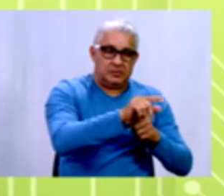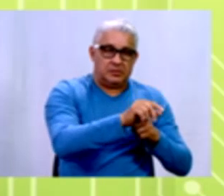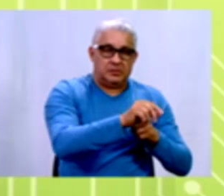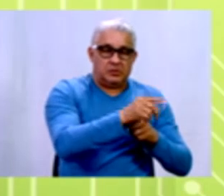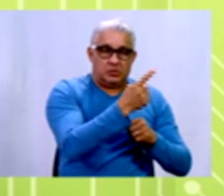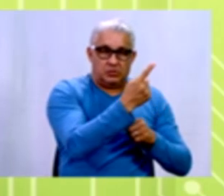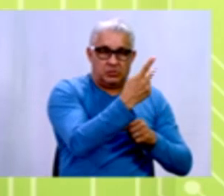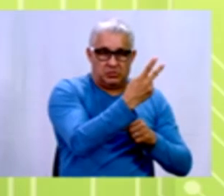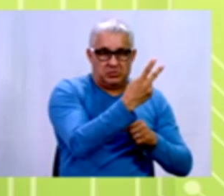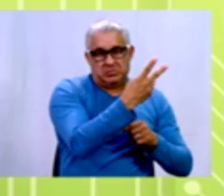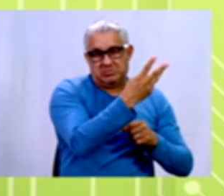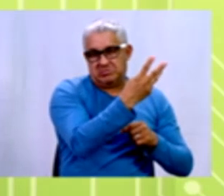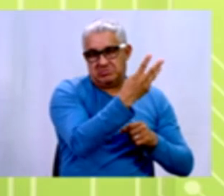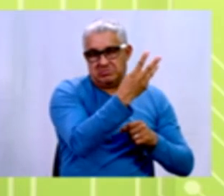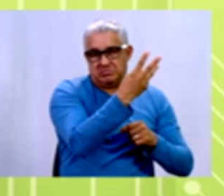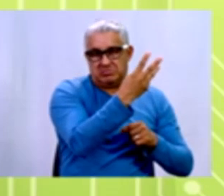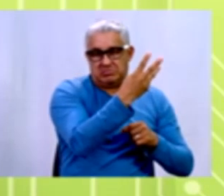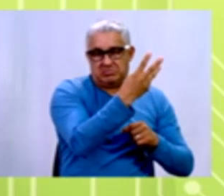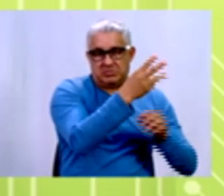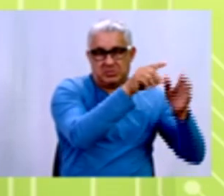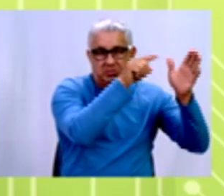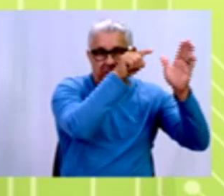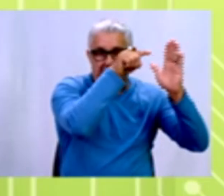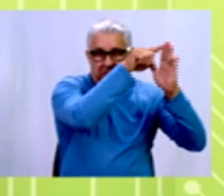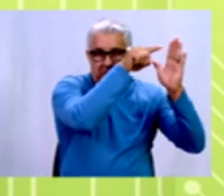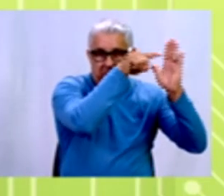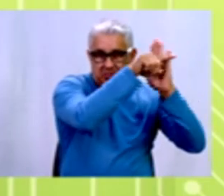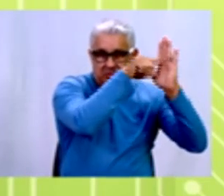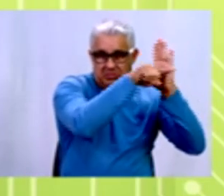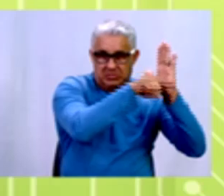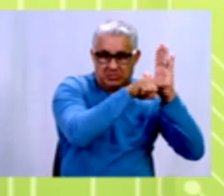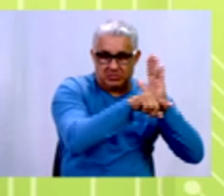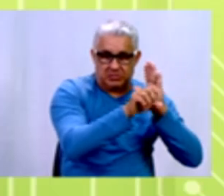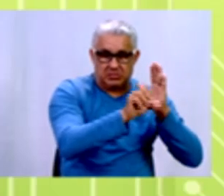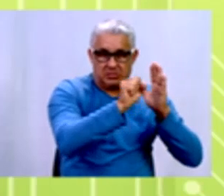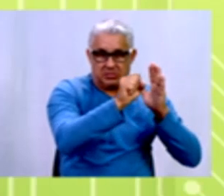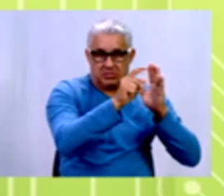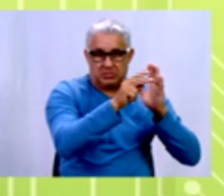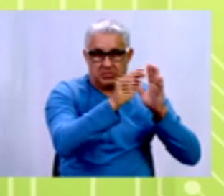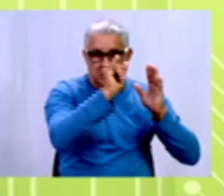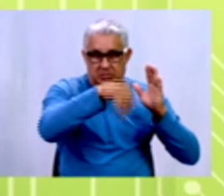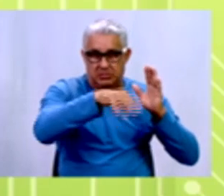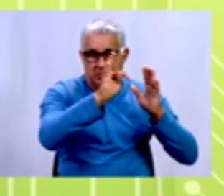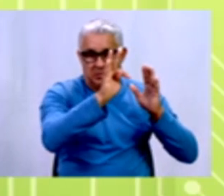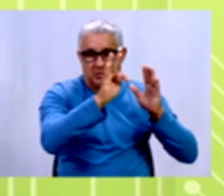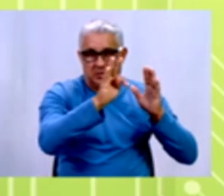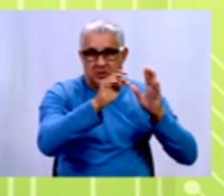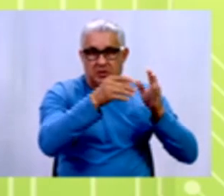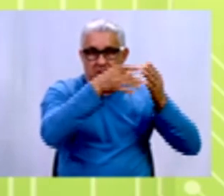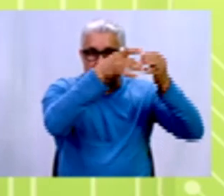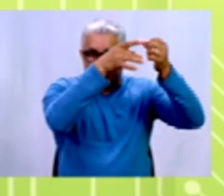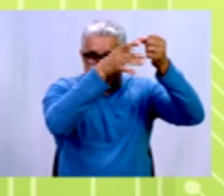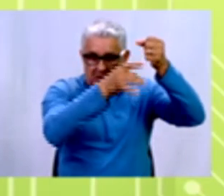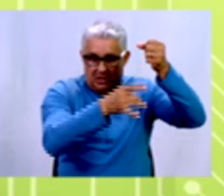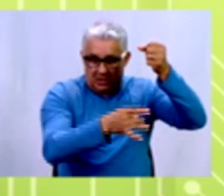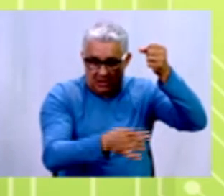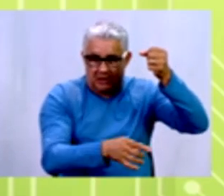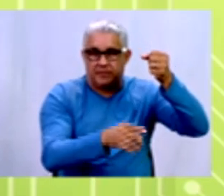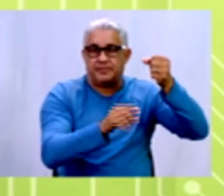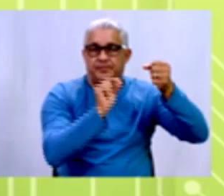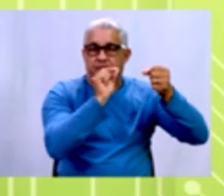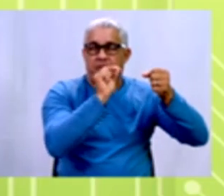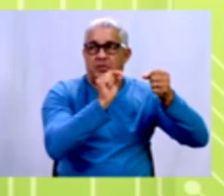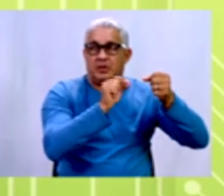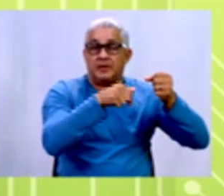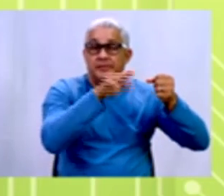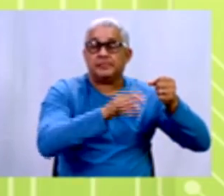dois requisitos, 3 desses requisitos no máximo aí, para o Sprint Backlog. Aí esses 2, 3 requisitos vão ser detalhados bem certinho, o que é que